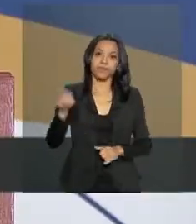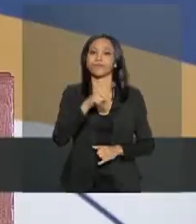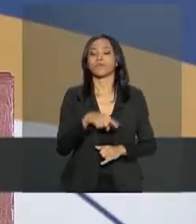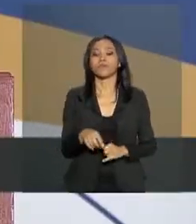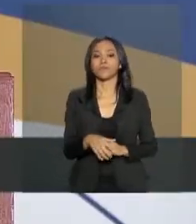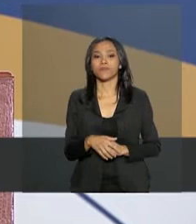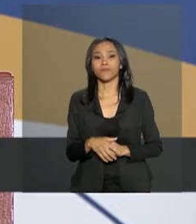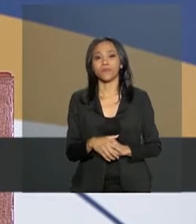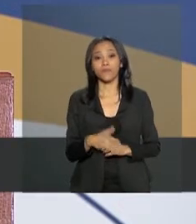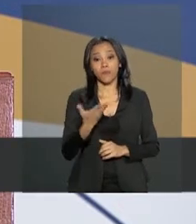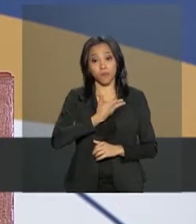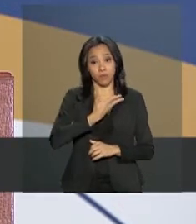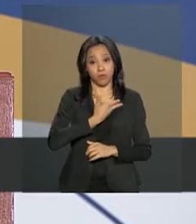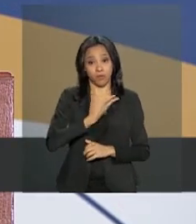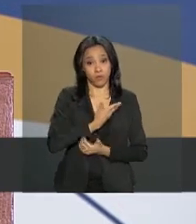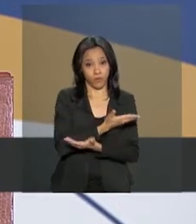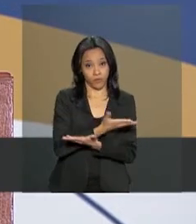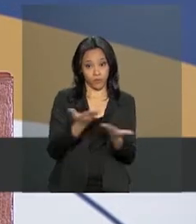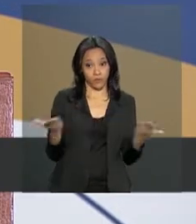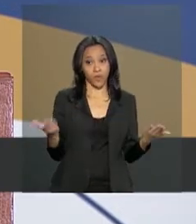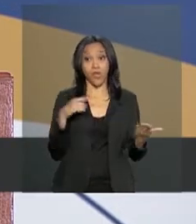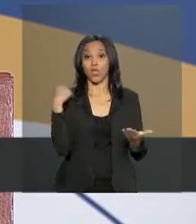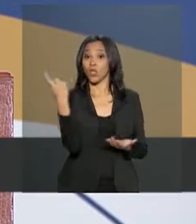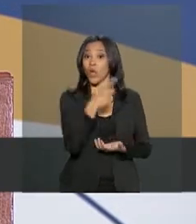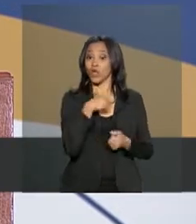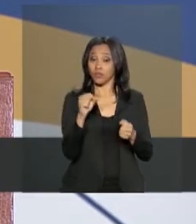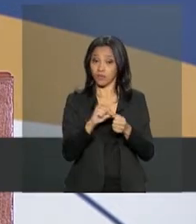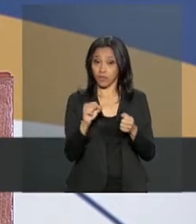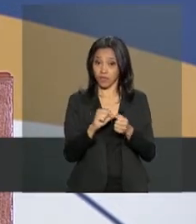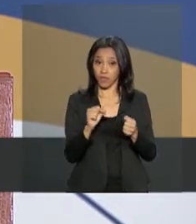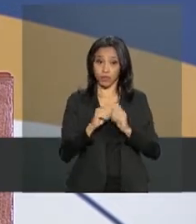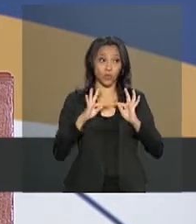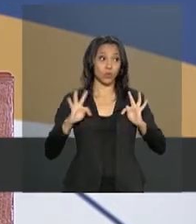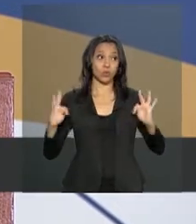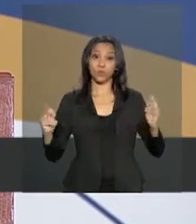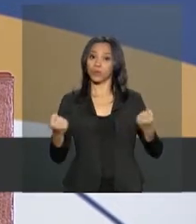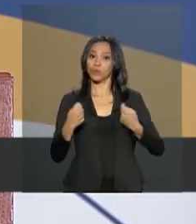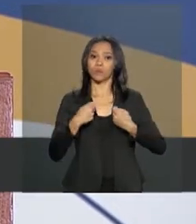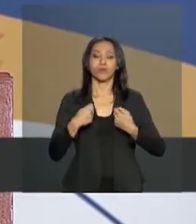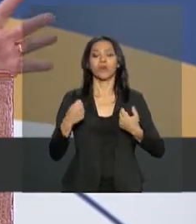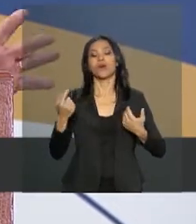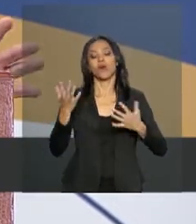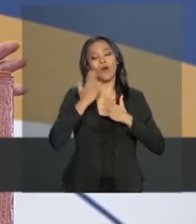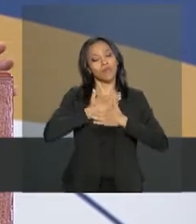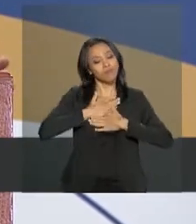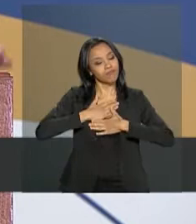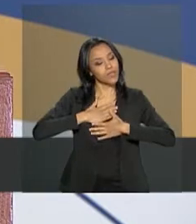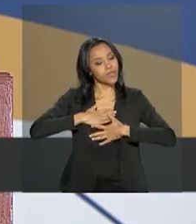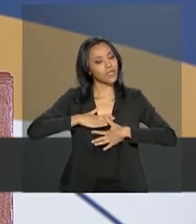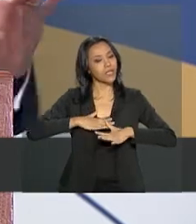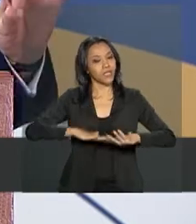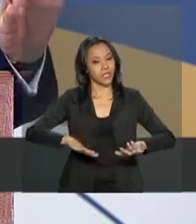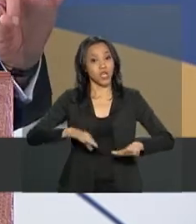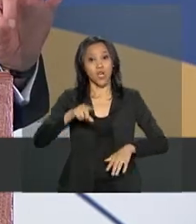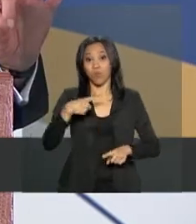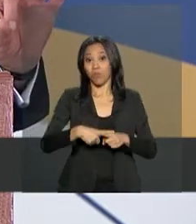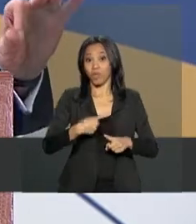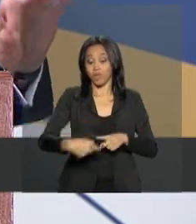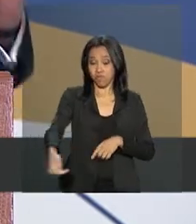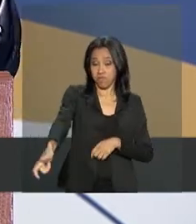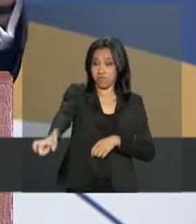meus amigos minhas amigas nós fizemos tudo isso com muita tranqüilidade apesar de que vocês sabem como nós somos bombardeados